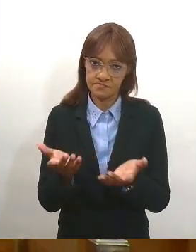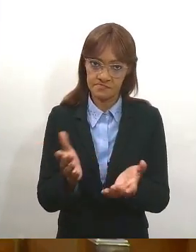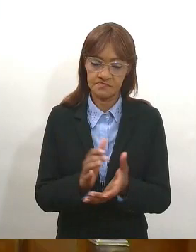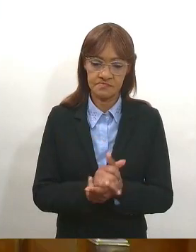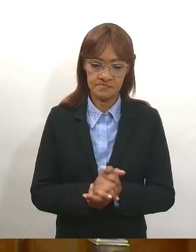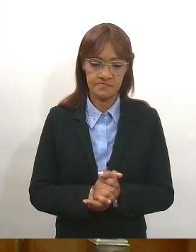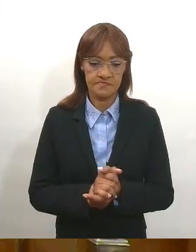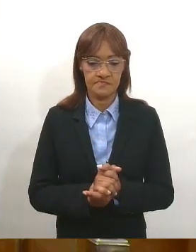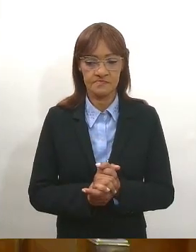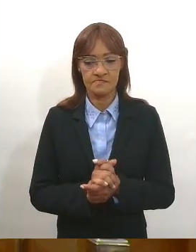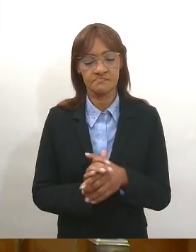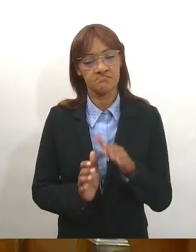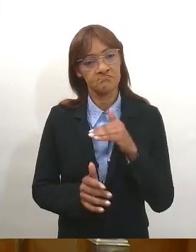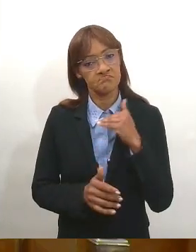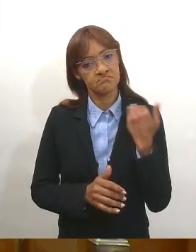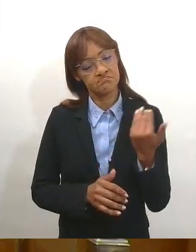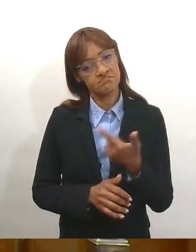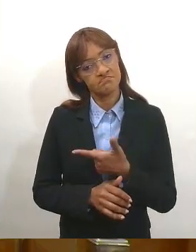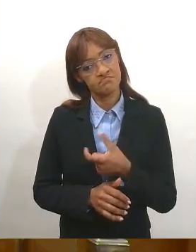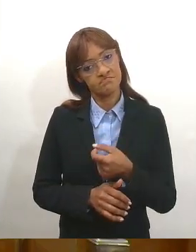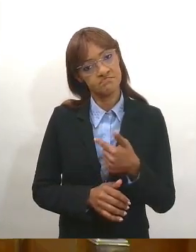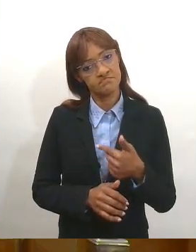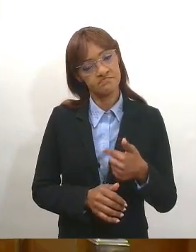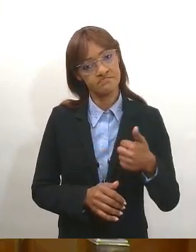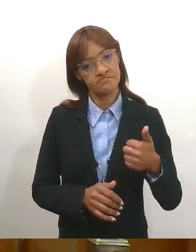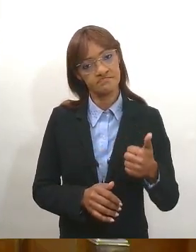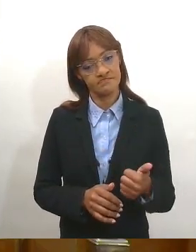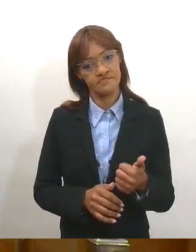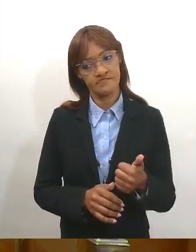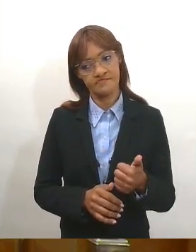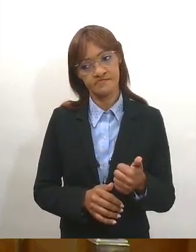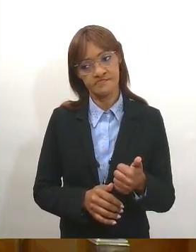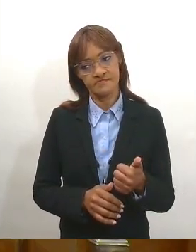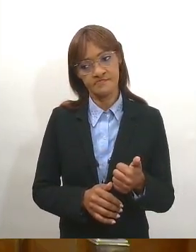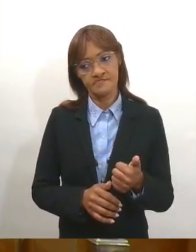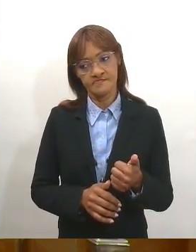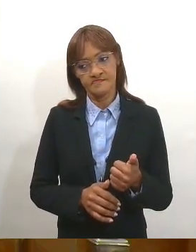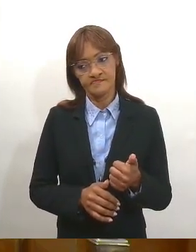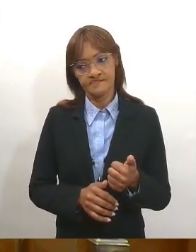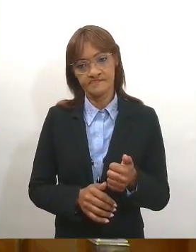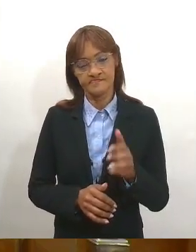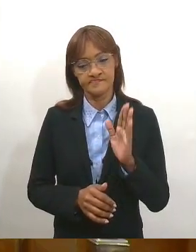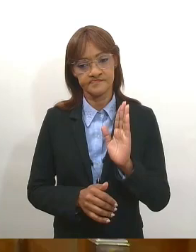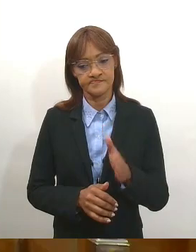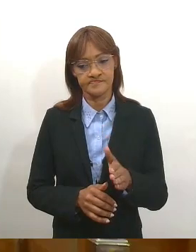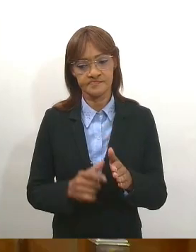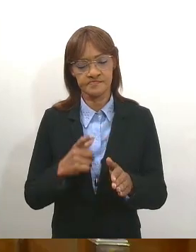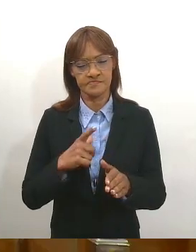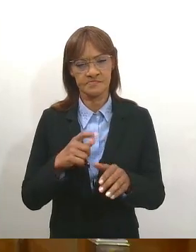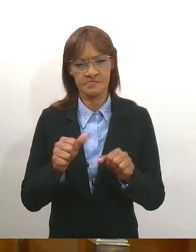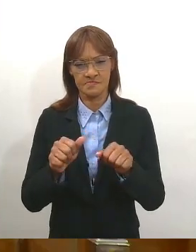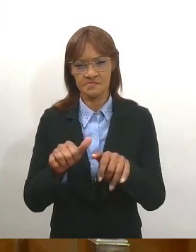que foi uma plenária, né, uma homenagem muito